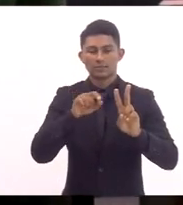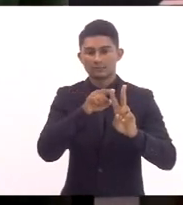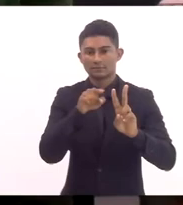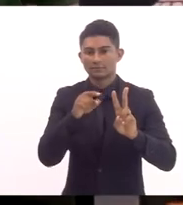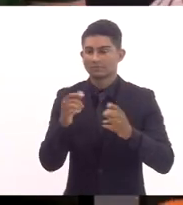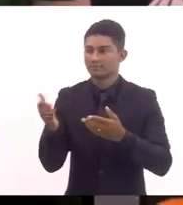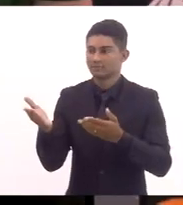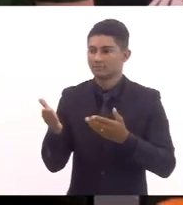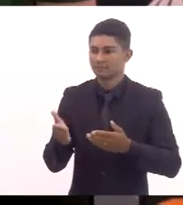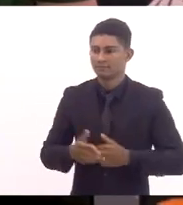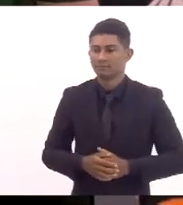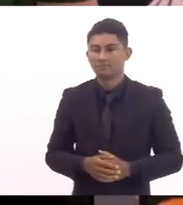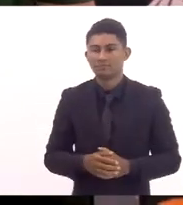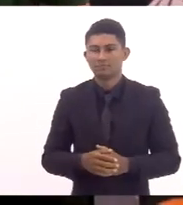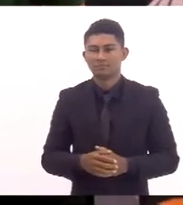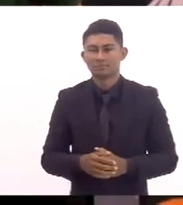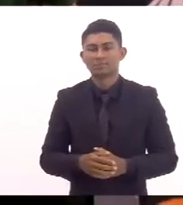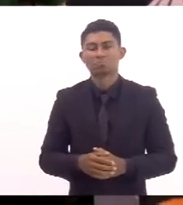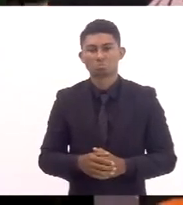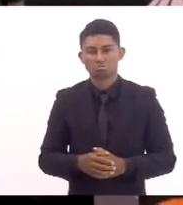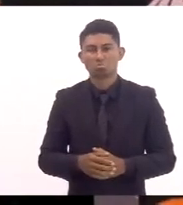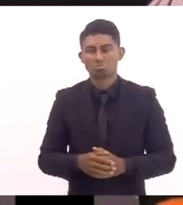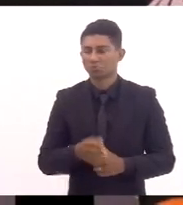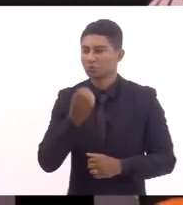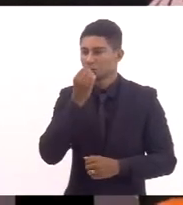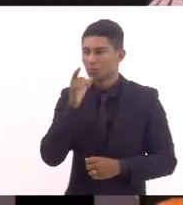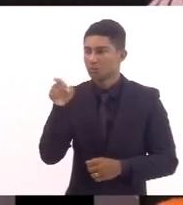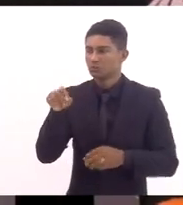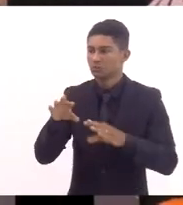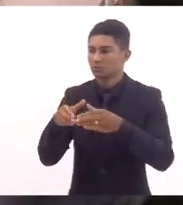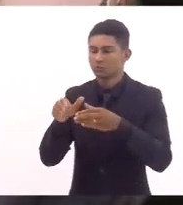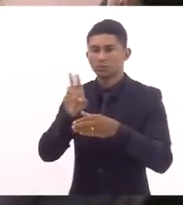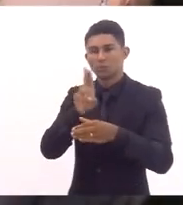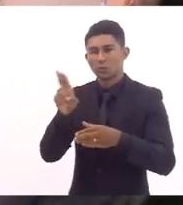expressivos Qual o coletivo que beleza